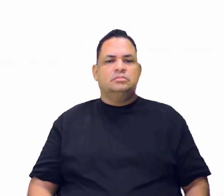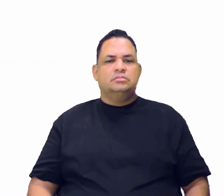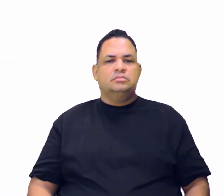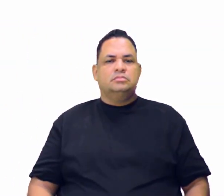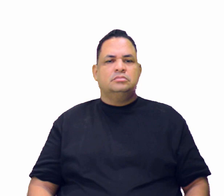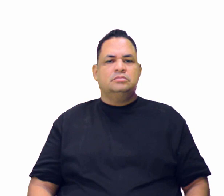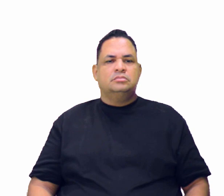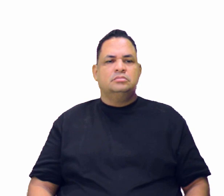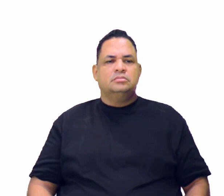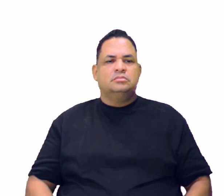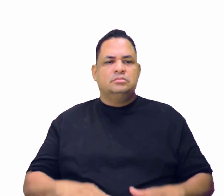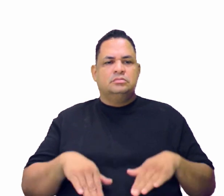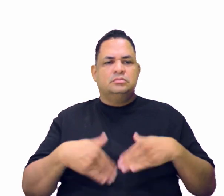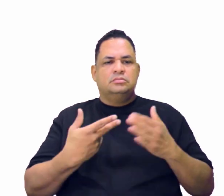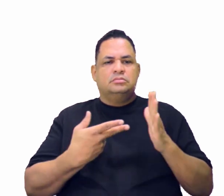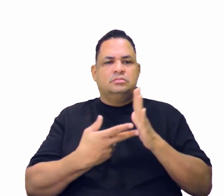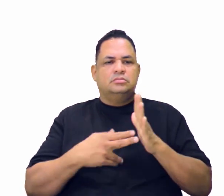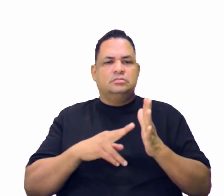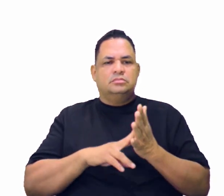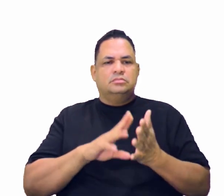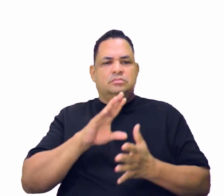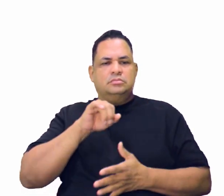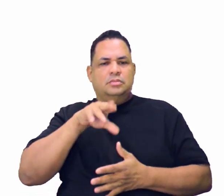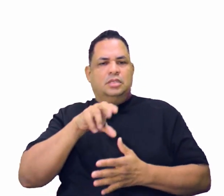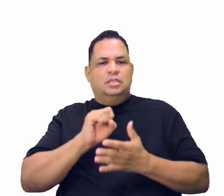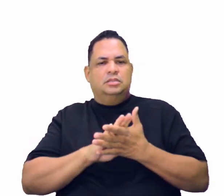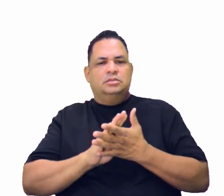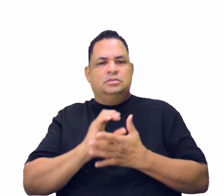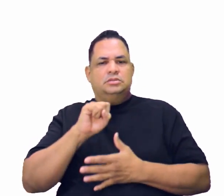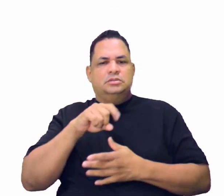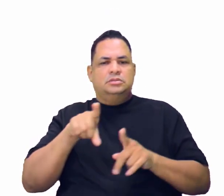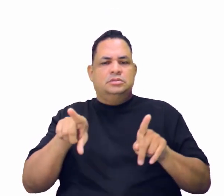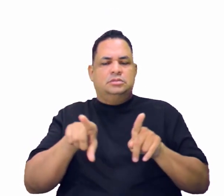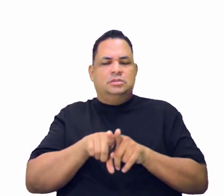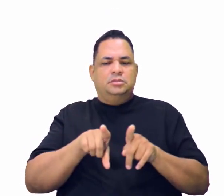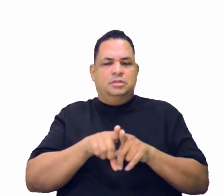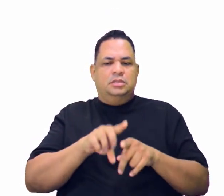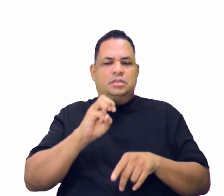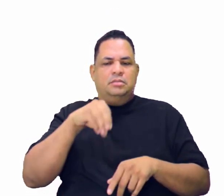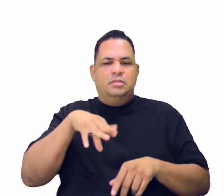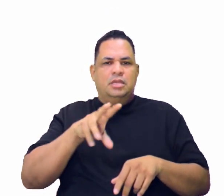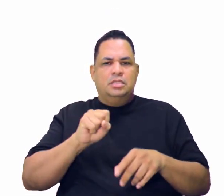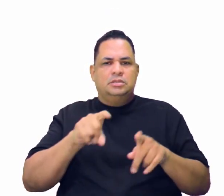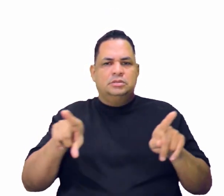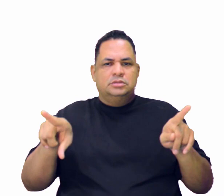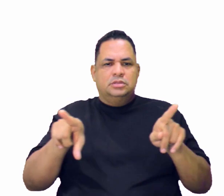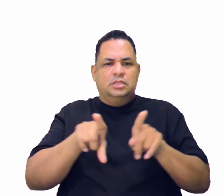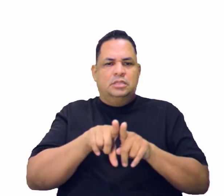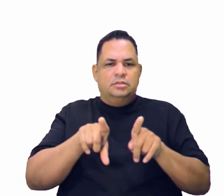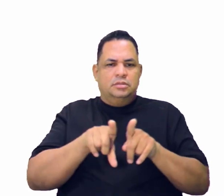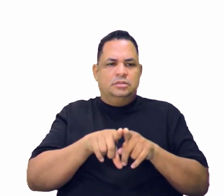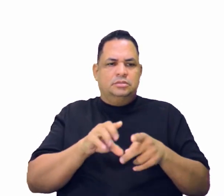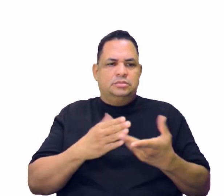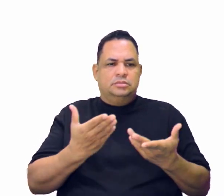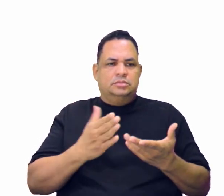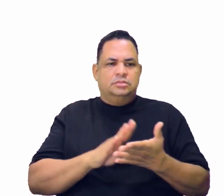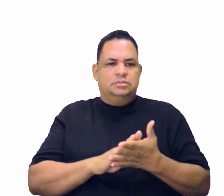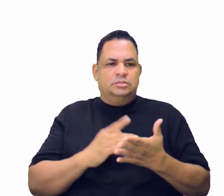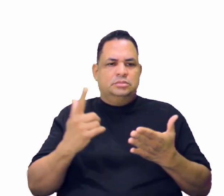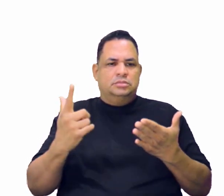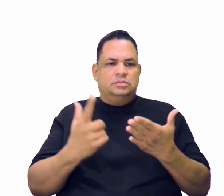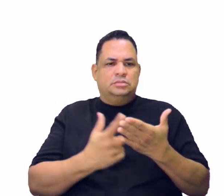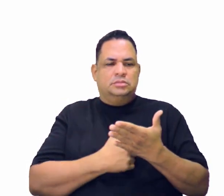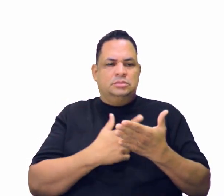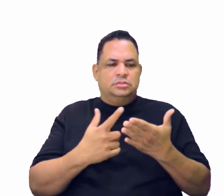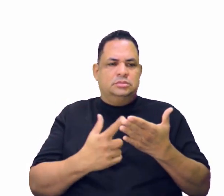quando significar, ó, mas sim, mas também, ó. Temos aqui o seguinte: as obras não apenas